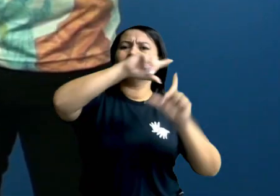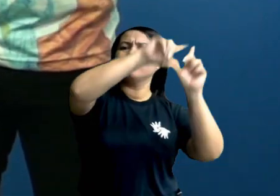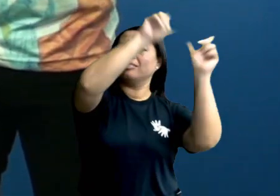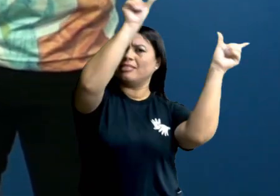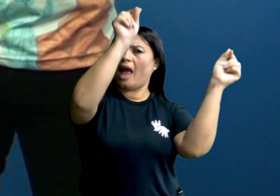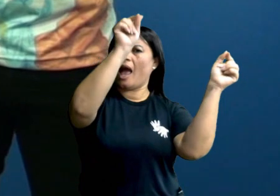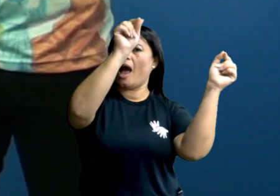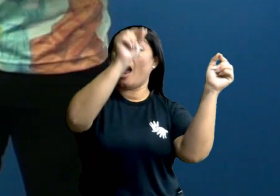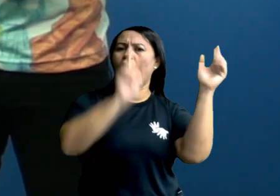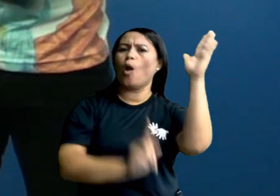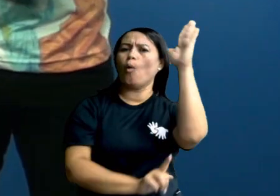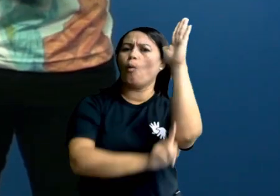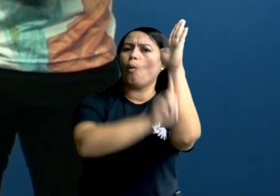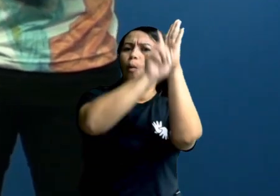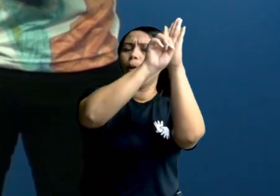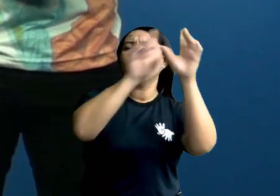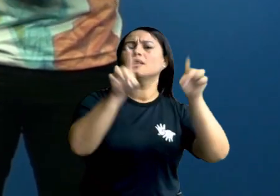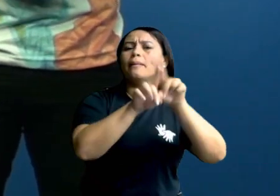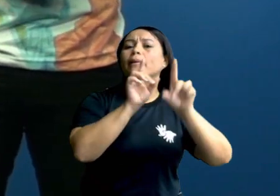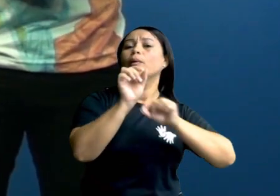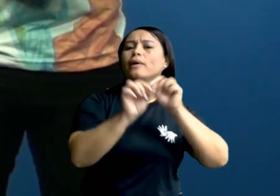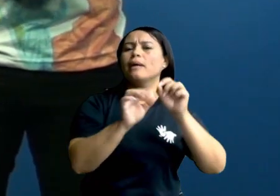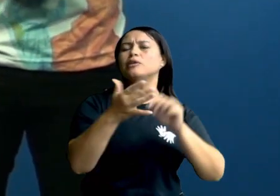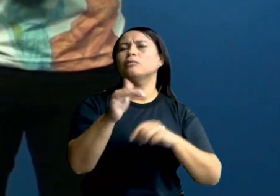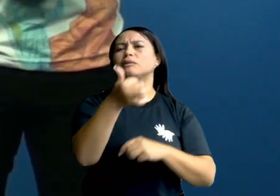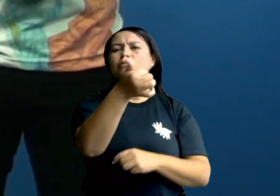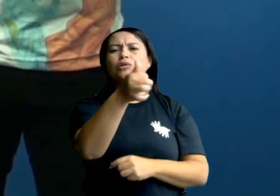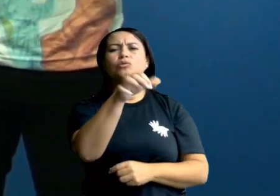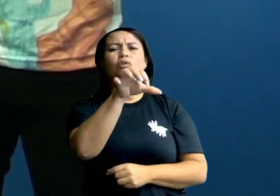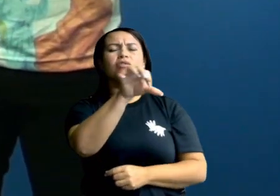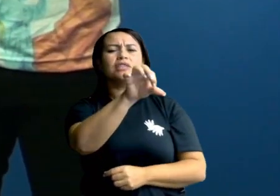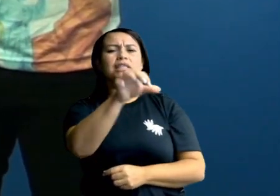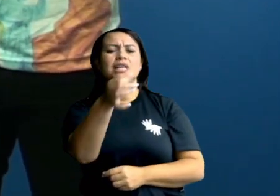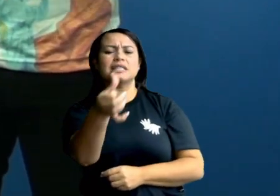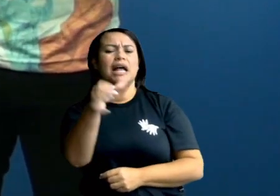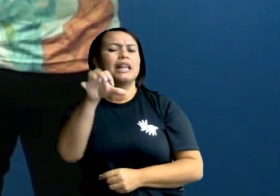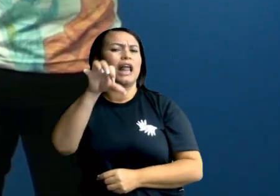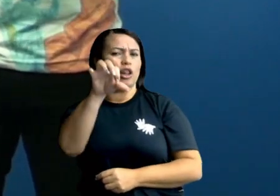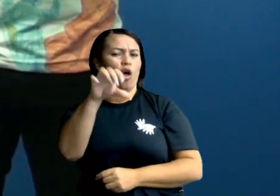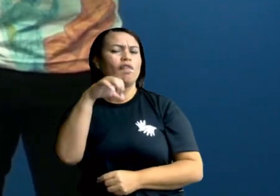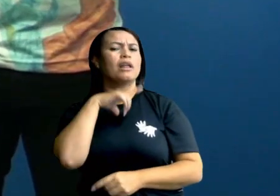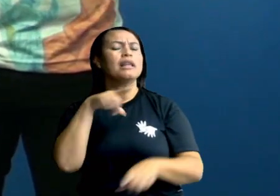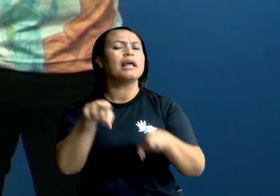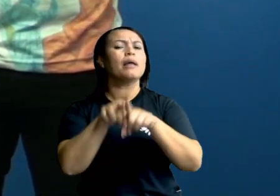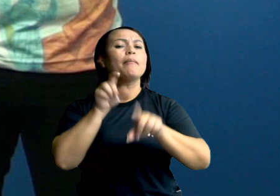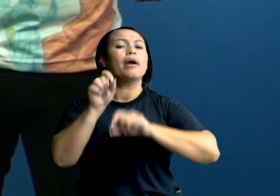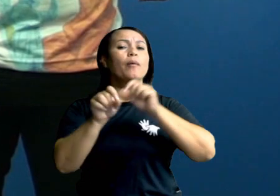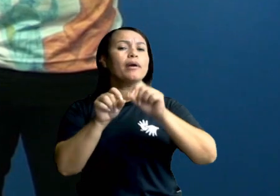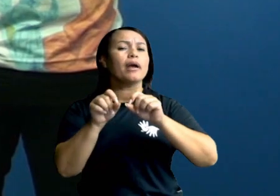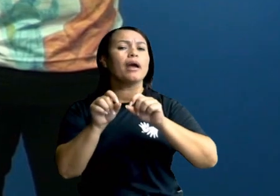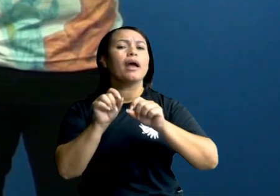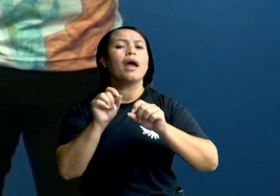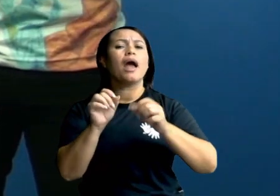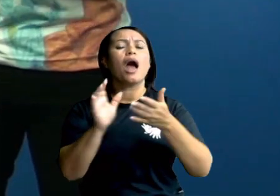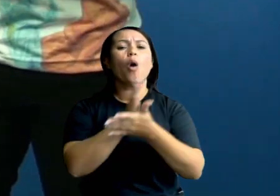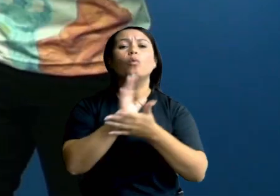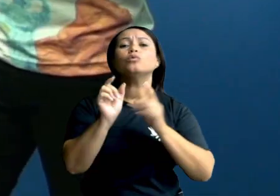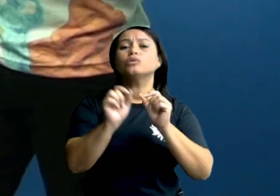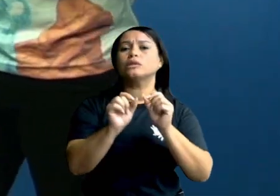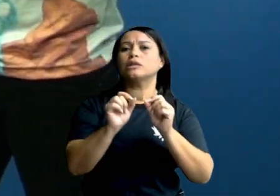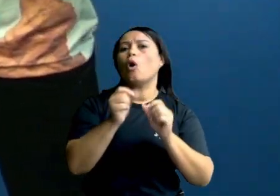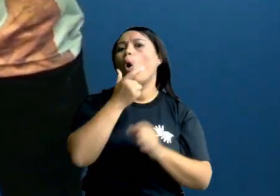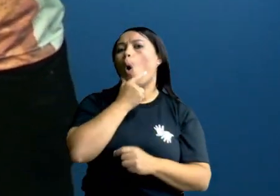a primeira expedição realizada pela Lua em 1969, né, foi feita por uma equipe de 3 astronautas, homens,